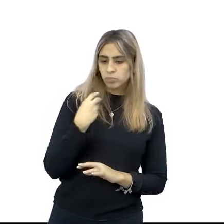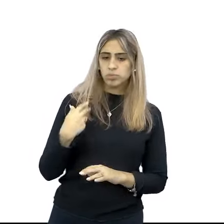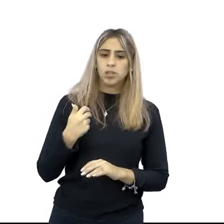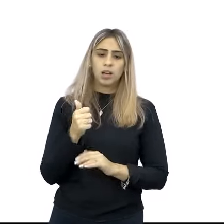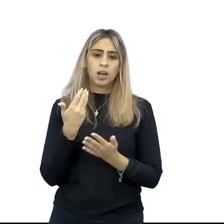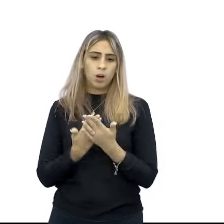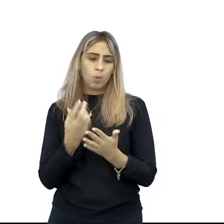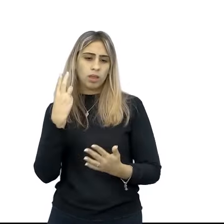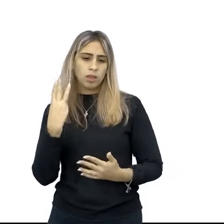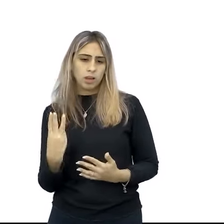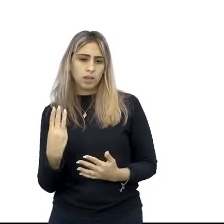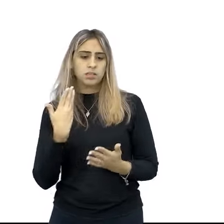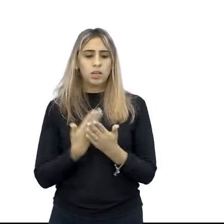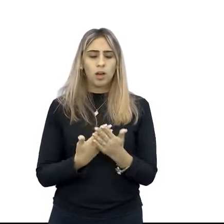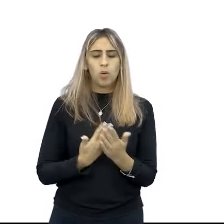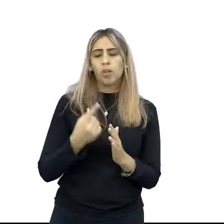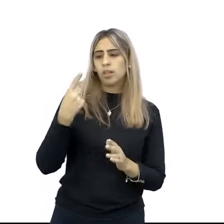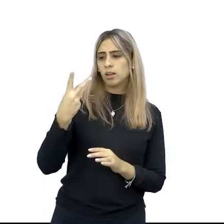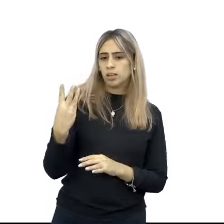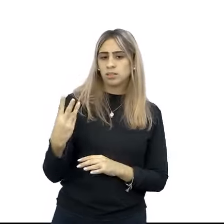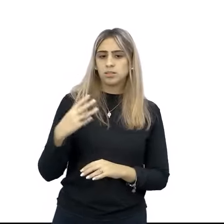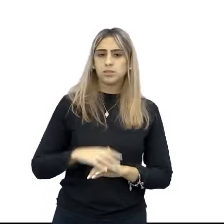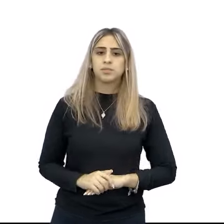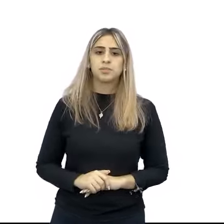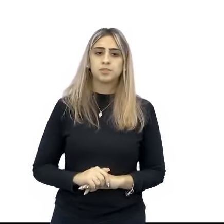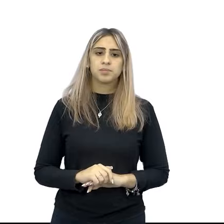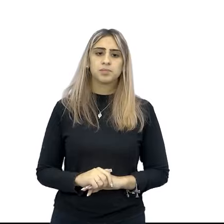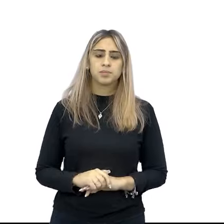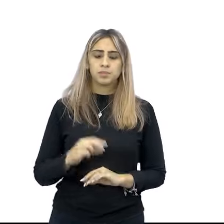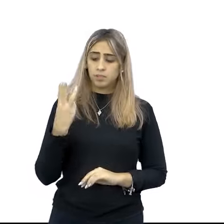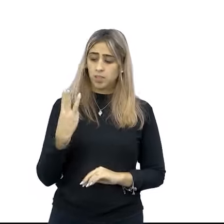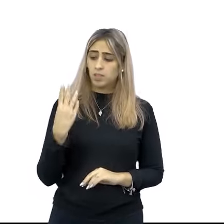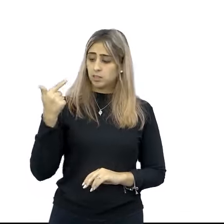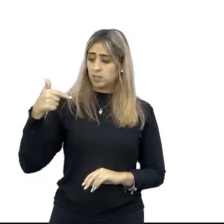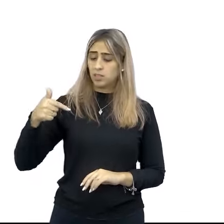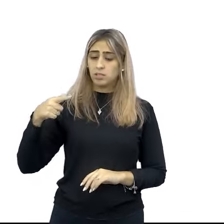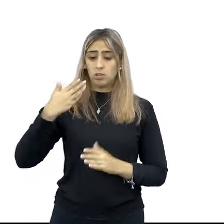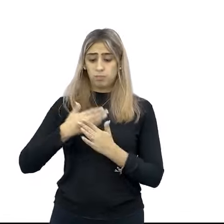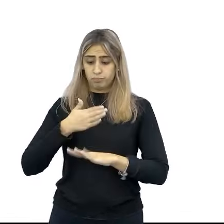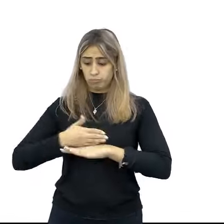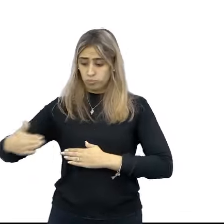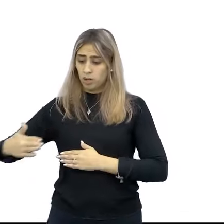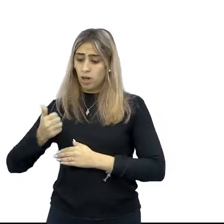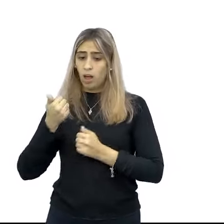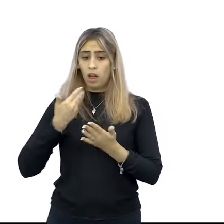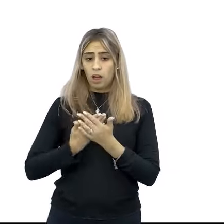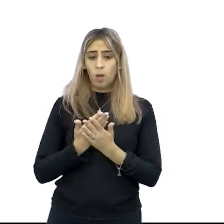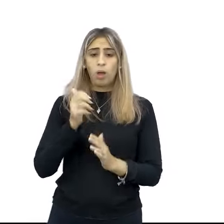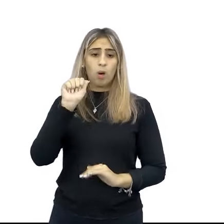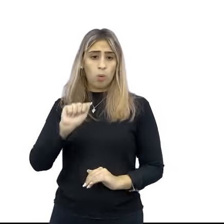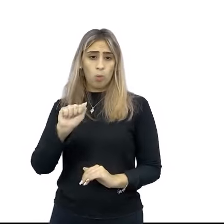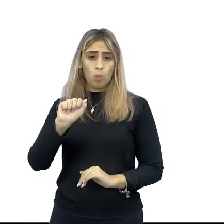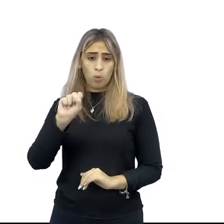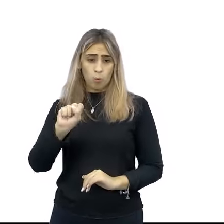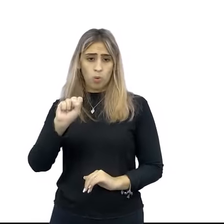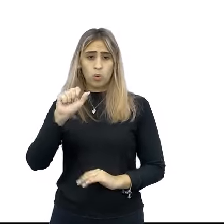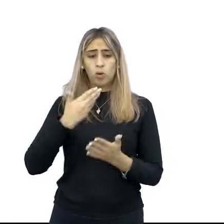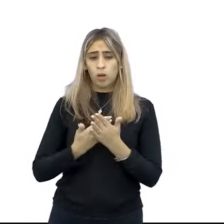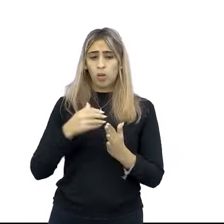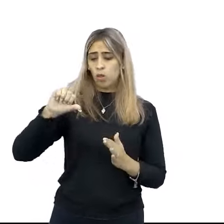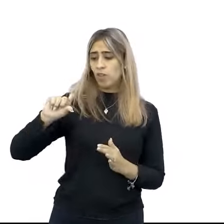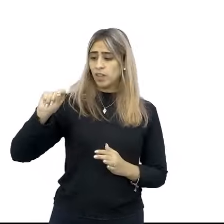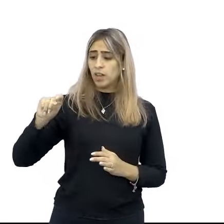aula 13, a aula 7, nós vamos observar que a partir da aula 8, né, aula 8, 9 e 10, são as aulas